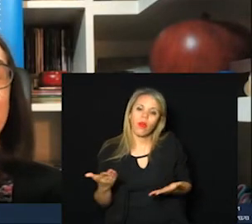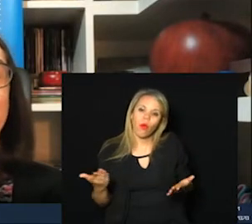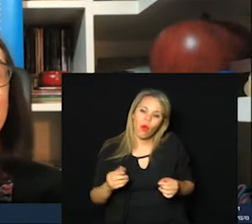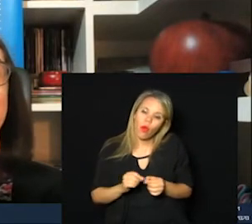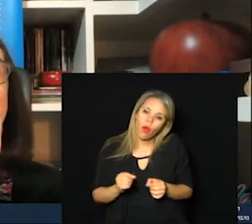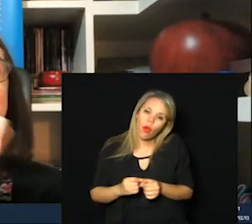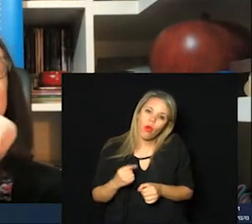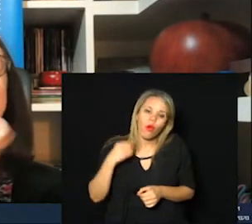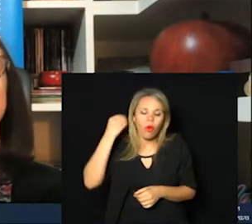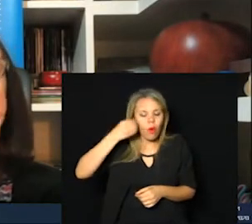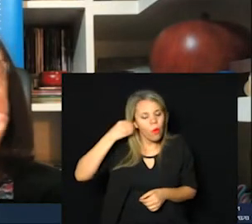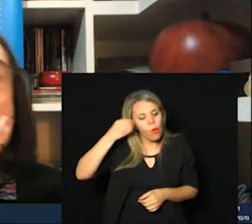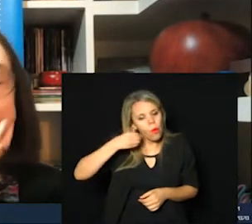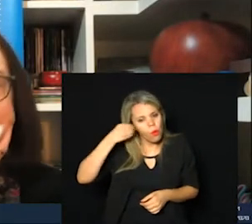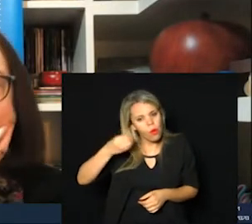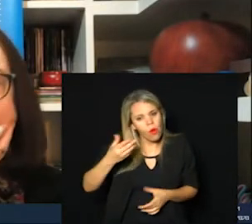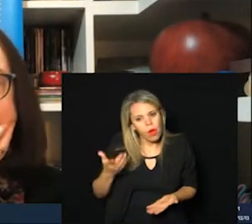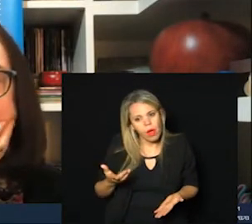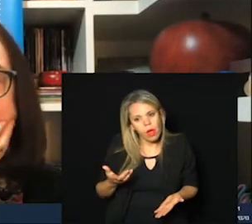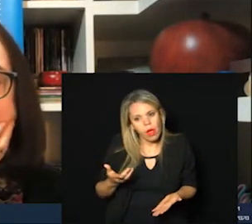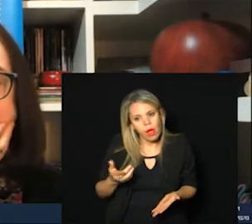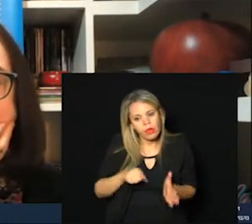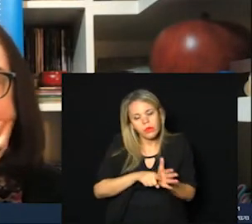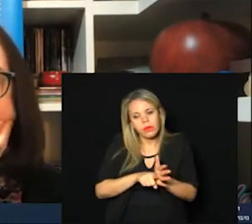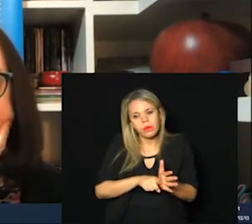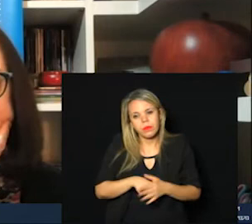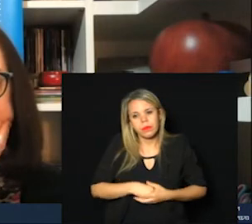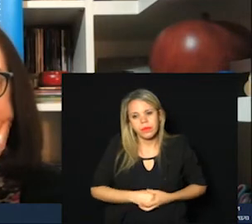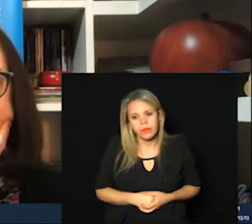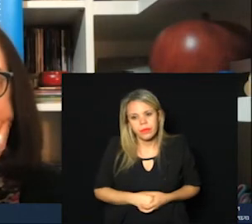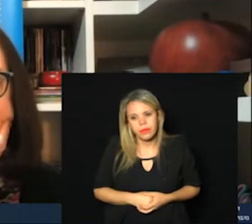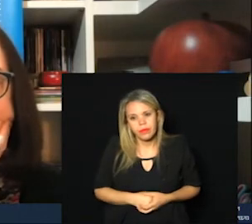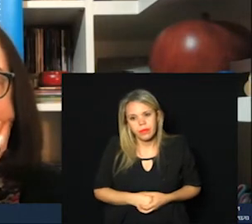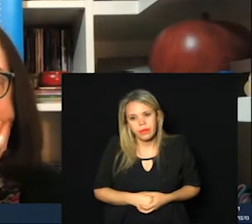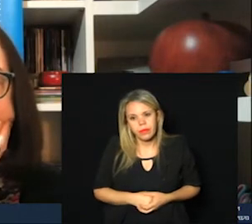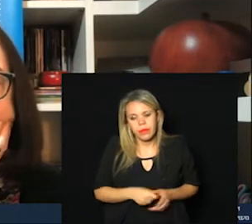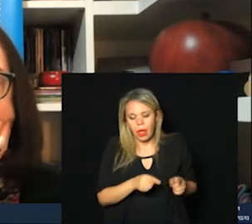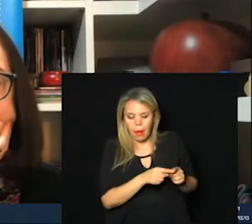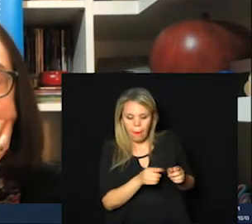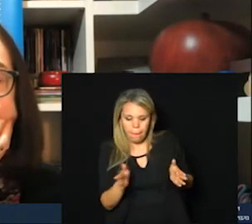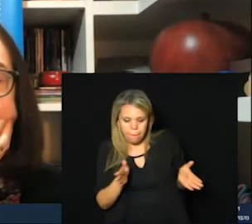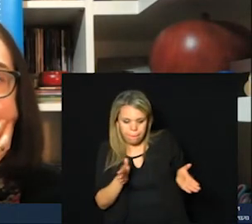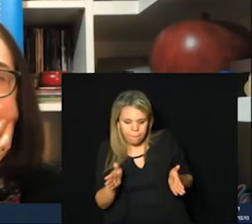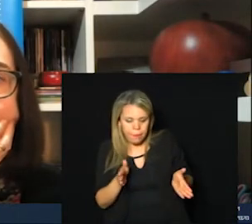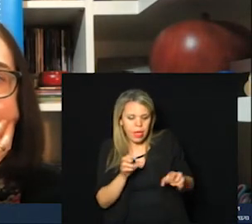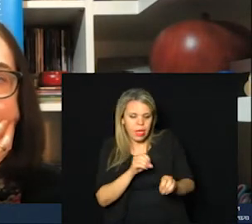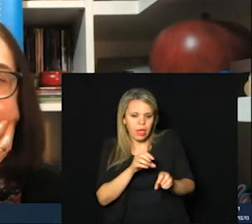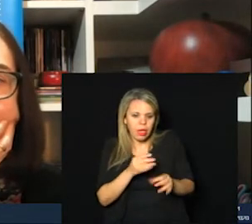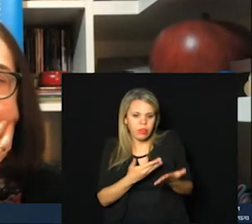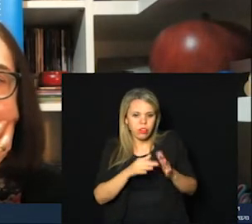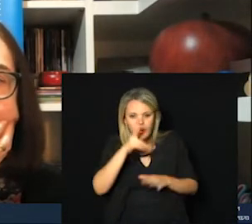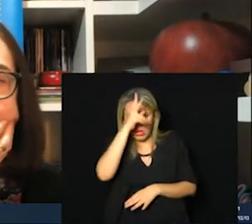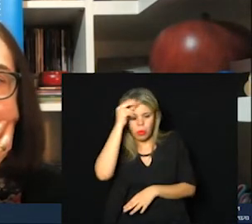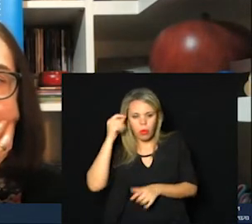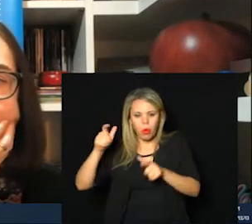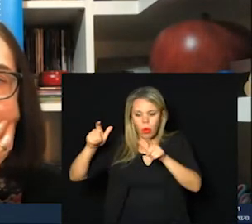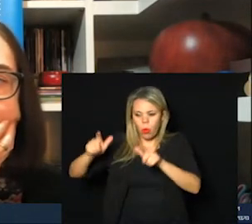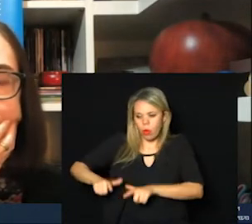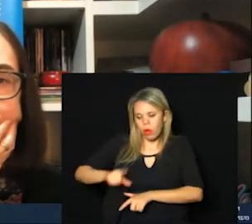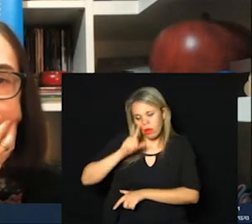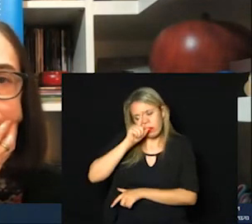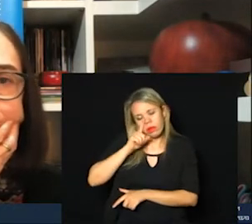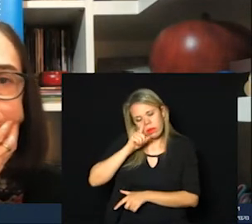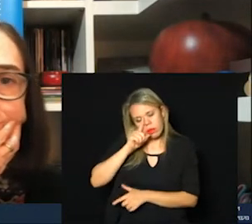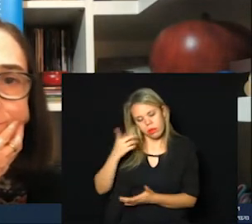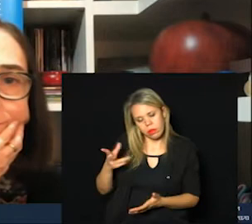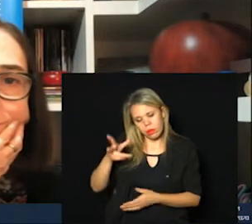uma vivência, eu digo, né, do que uma pesquisa. Nesse período, eu lecionava em uma escola pública em uma área considerada de risco na Prefeitura